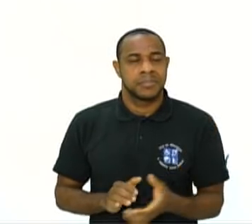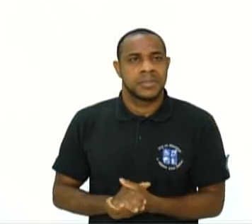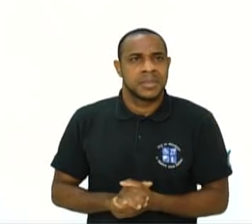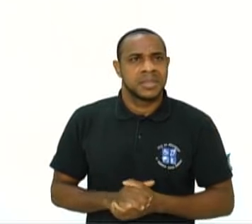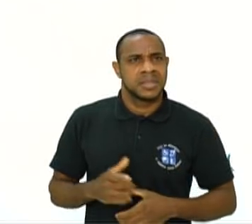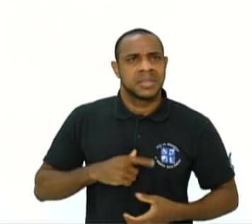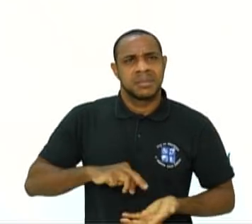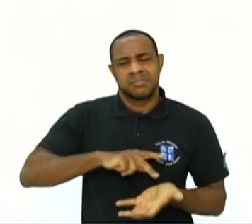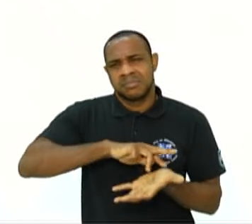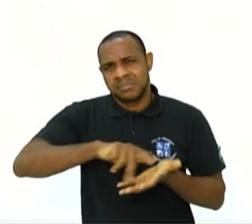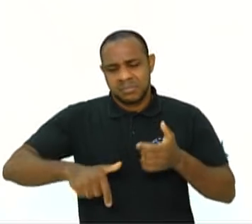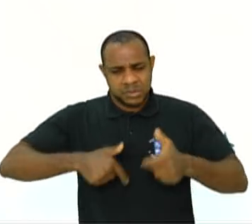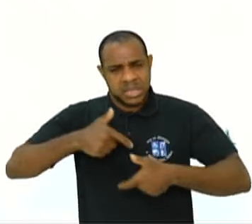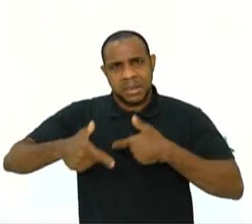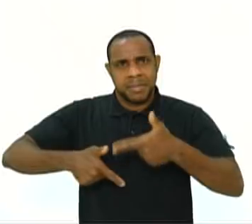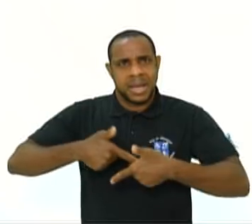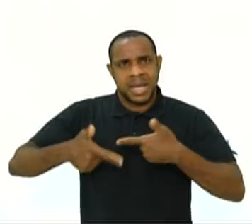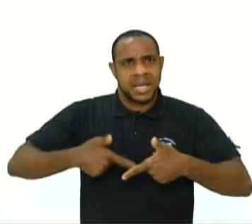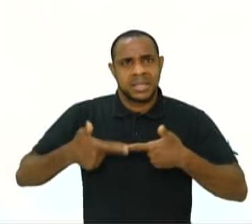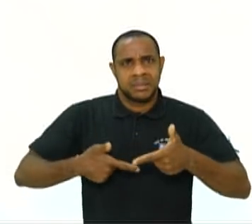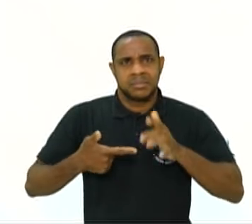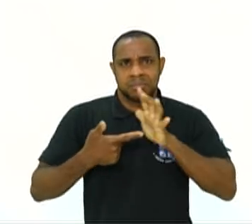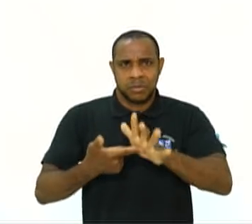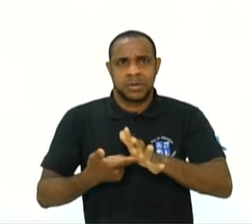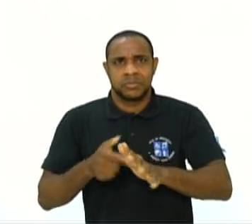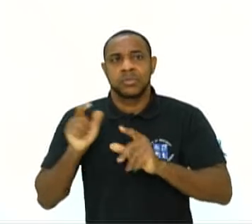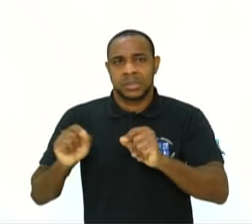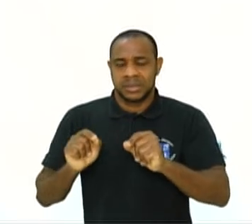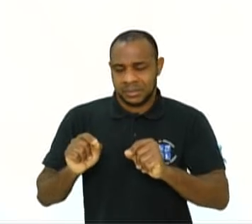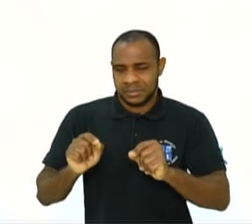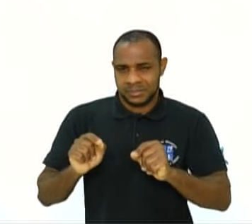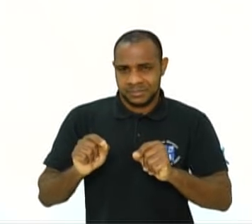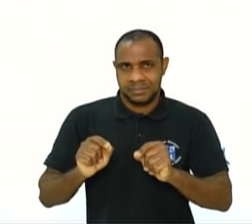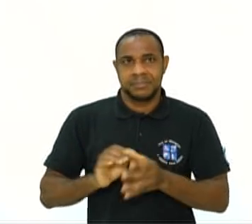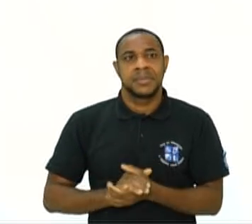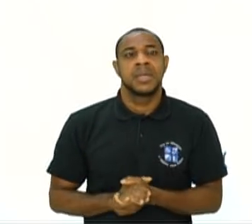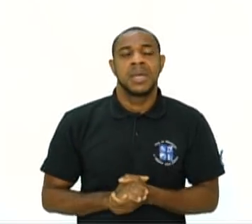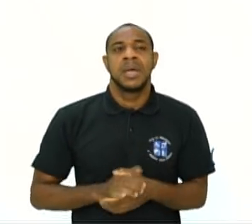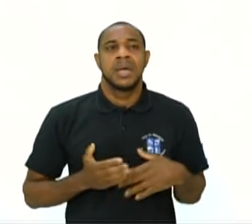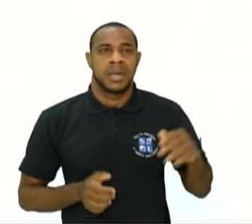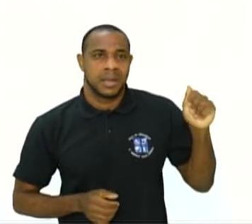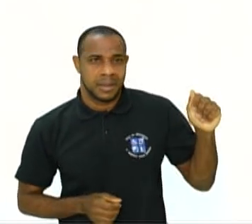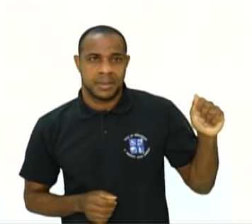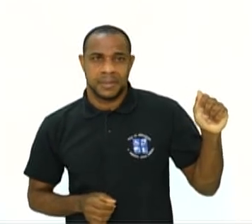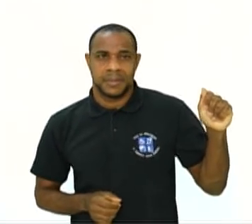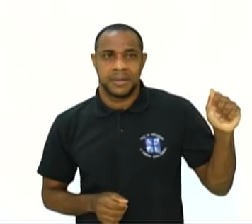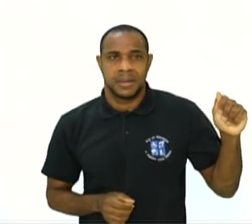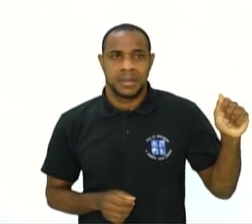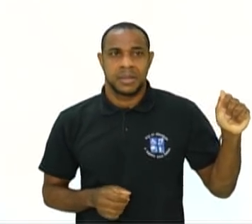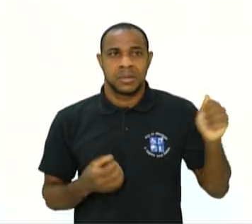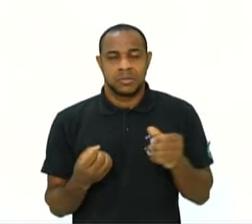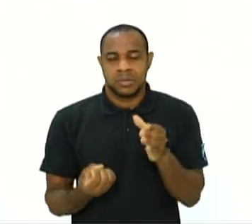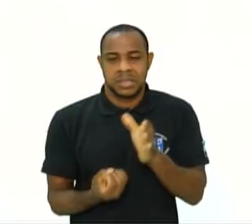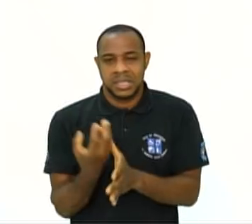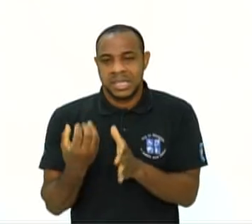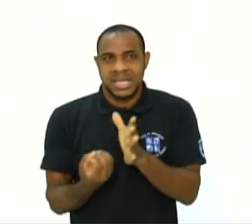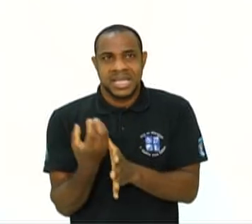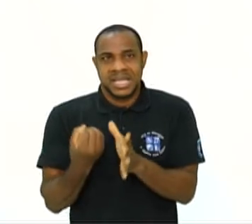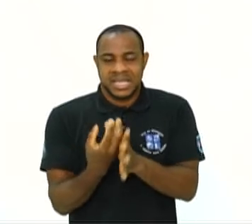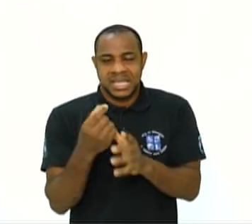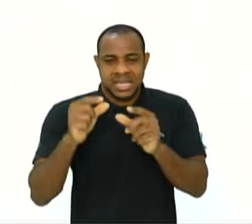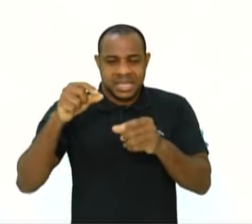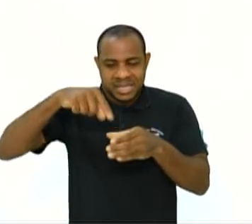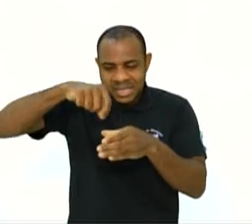trabalhos Assentamento da artista Rosana Paulino representa, letra A, sementes que germinam, letra